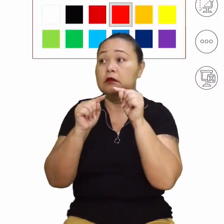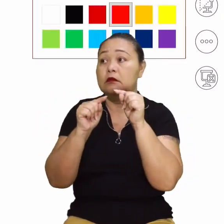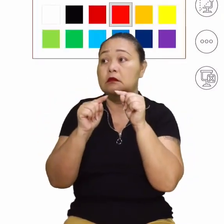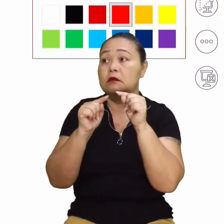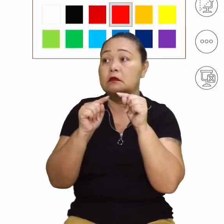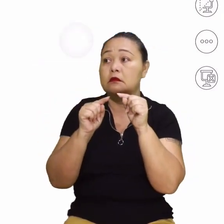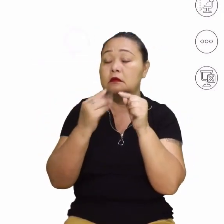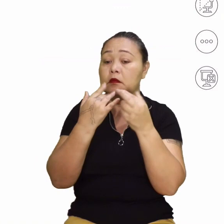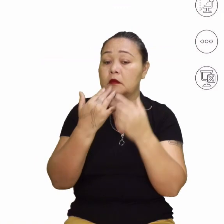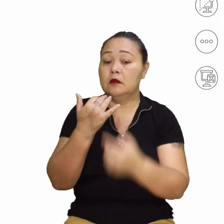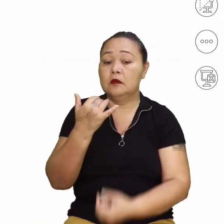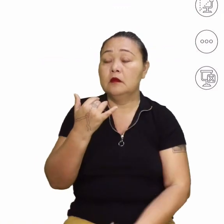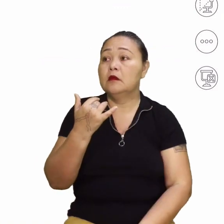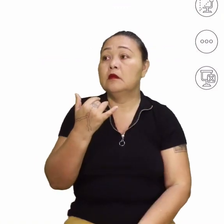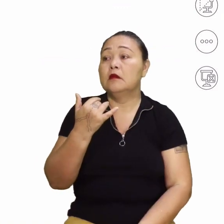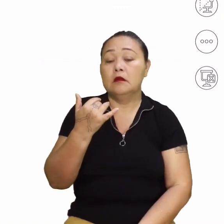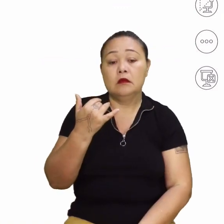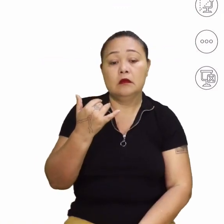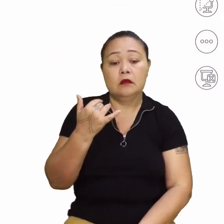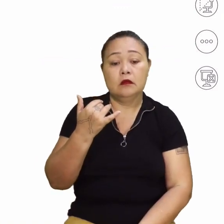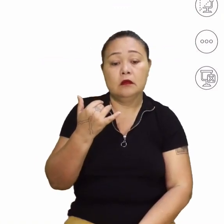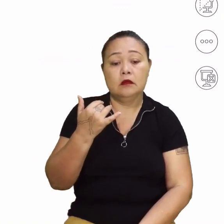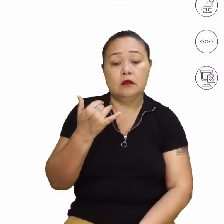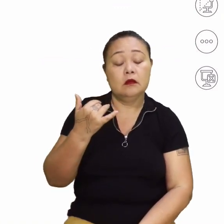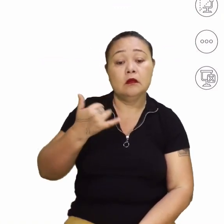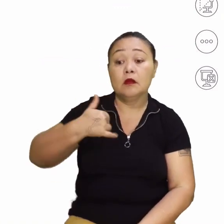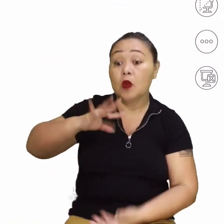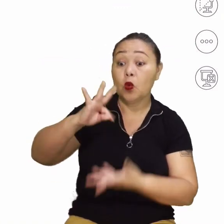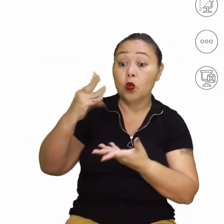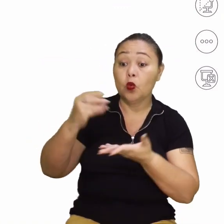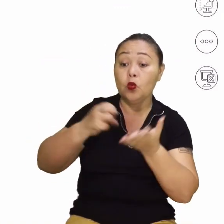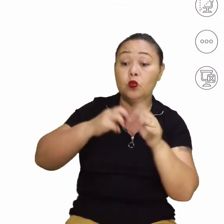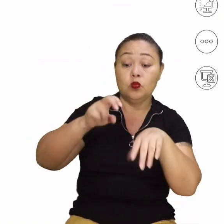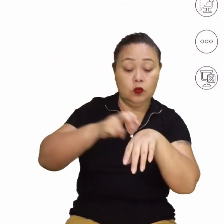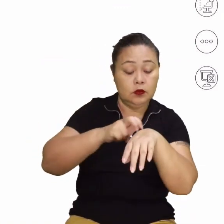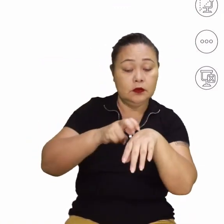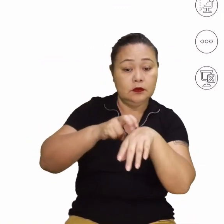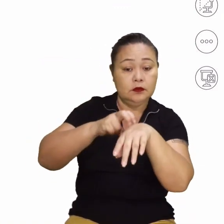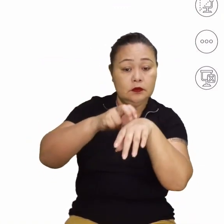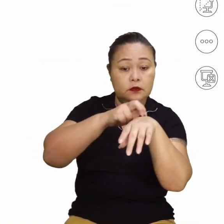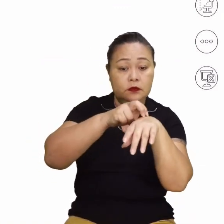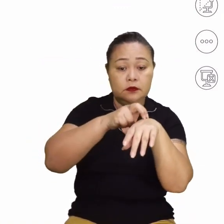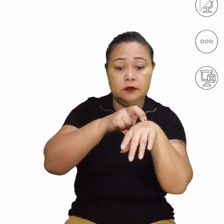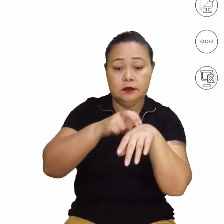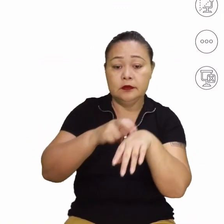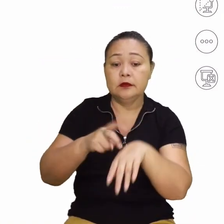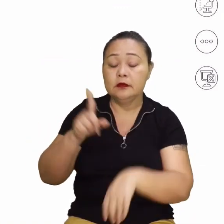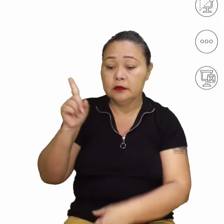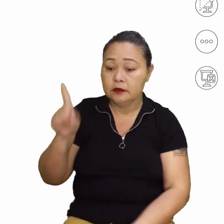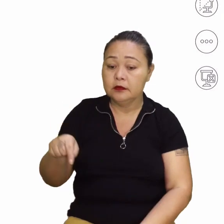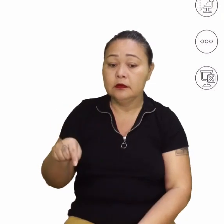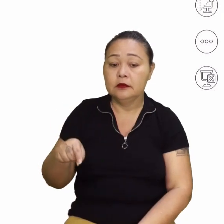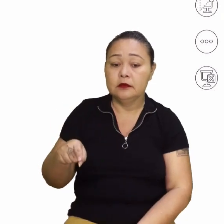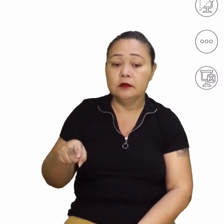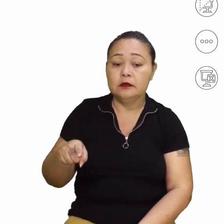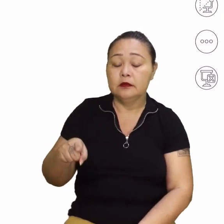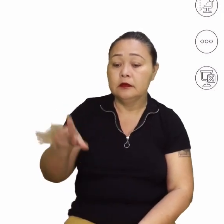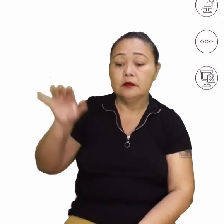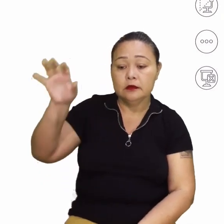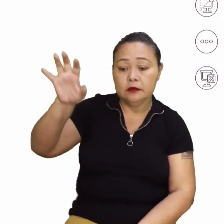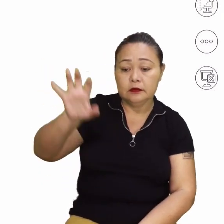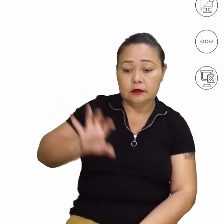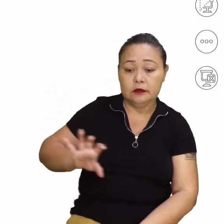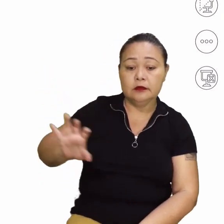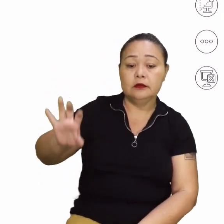eu vou temos aqui a cor esse mapa tava todo verde o professor exatamente muitas